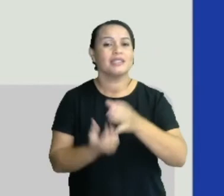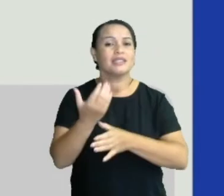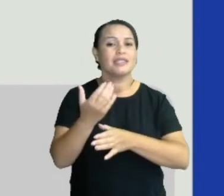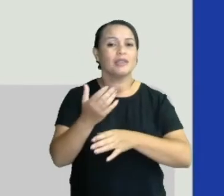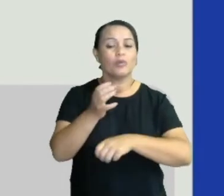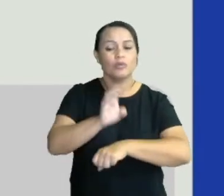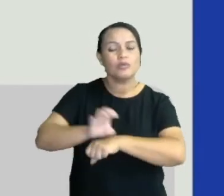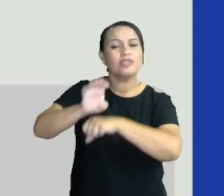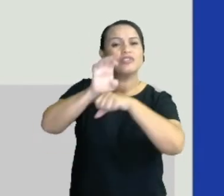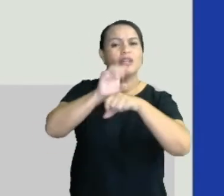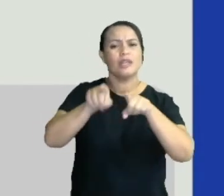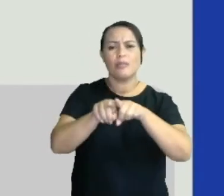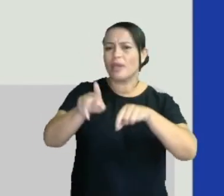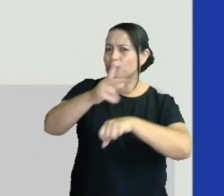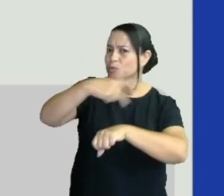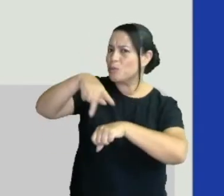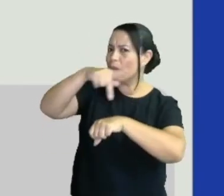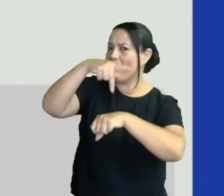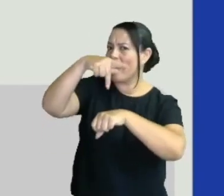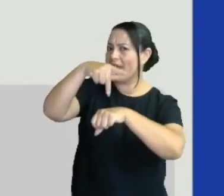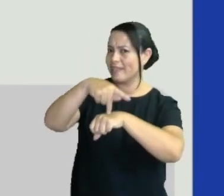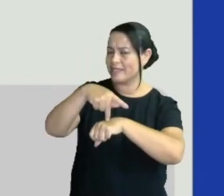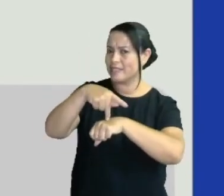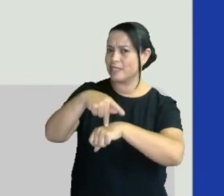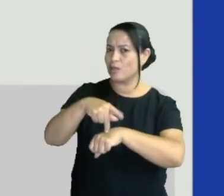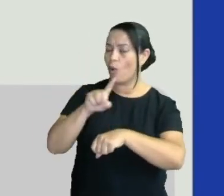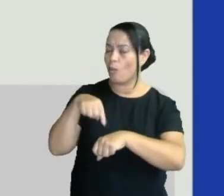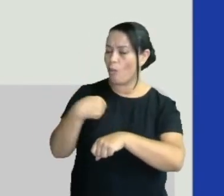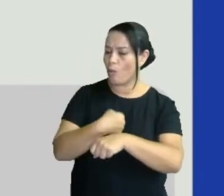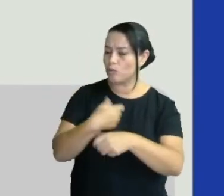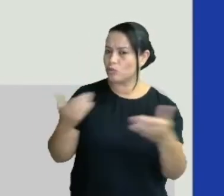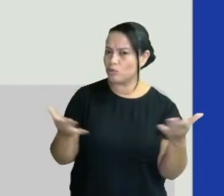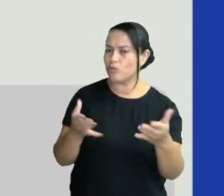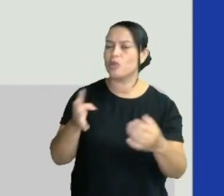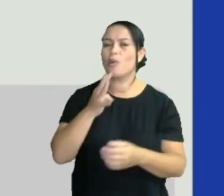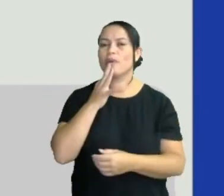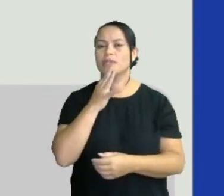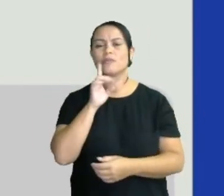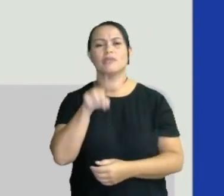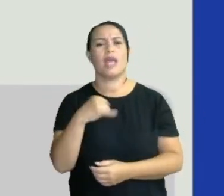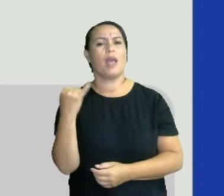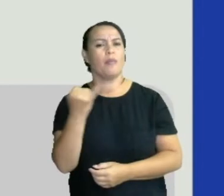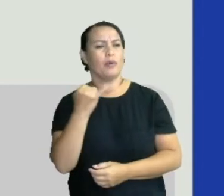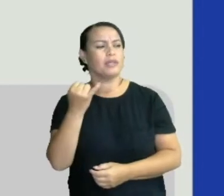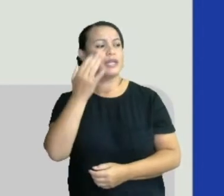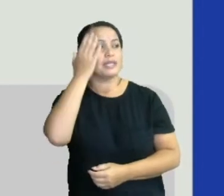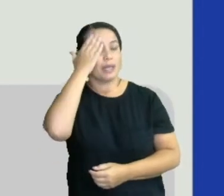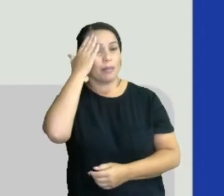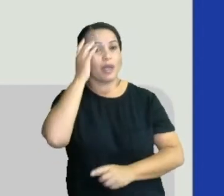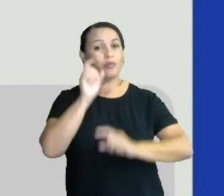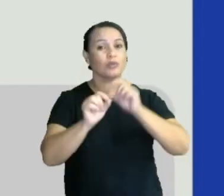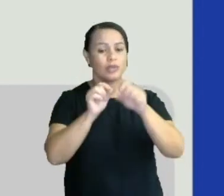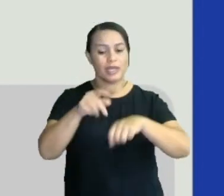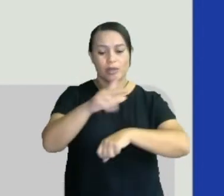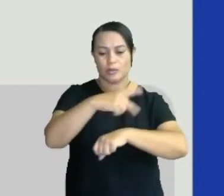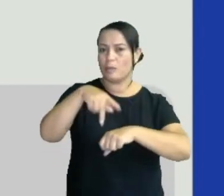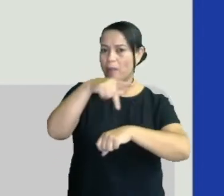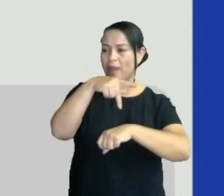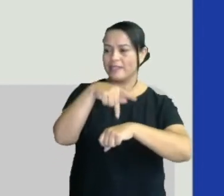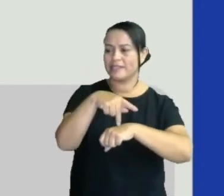Estados-nações, ou seja, dos países como hoje nós conhecemos. Então é importante a gente saber que os